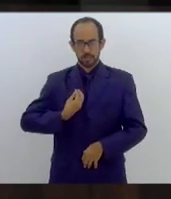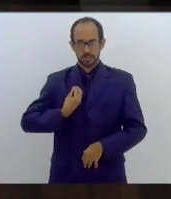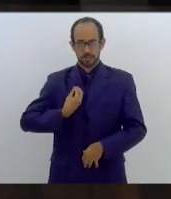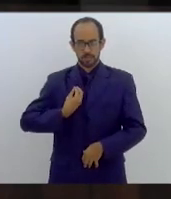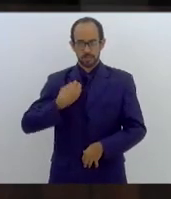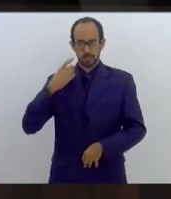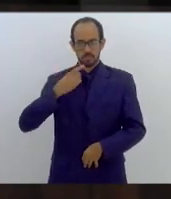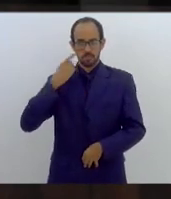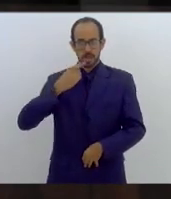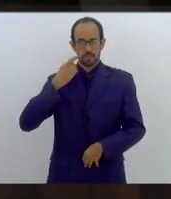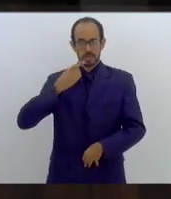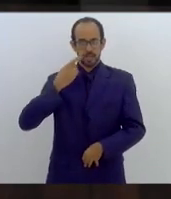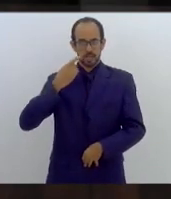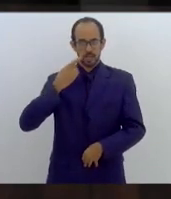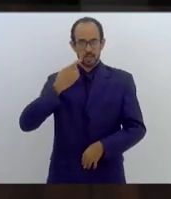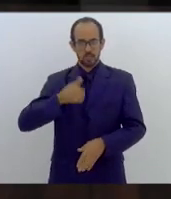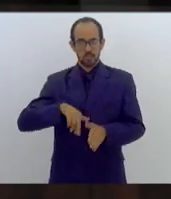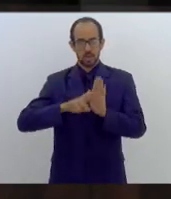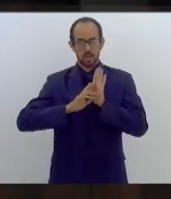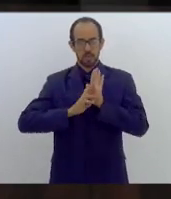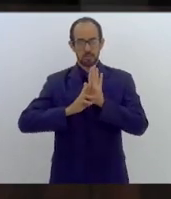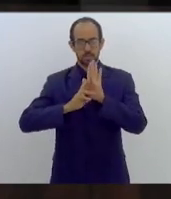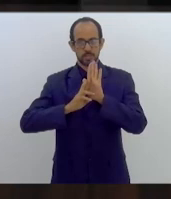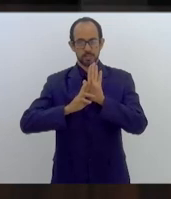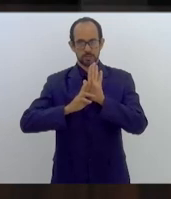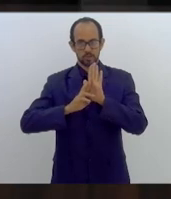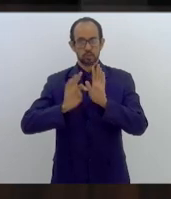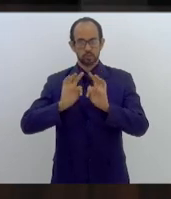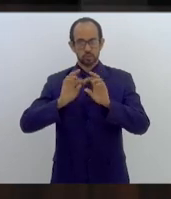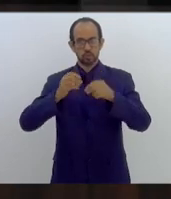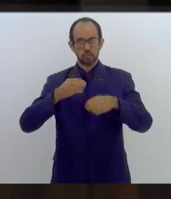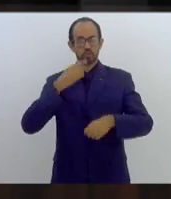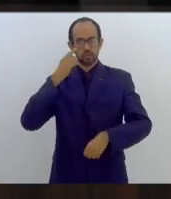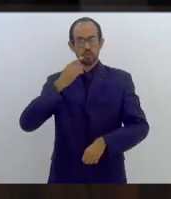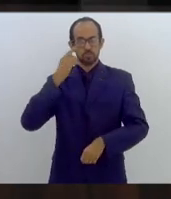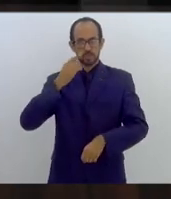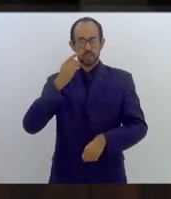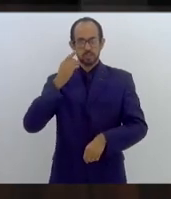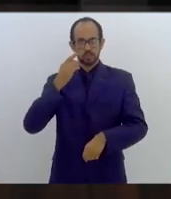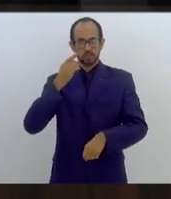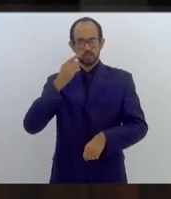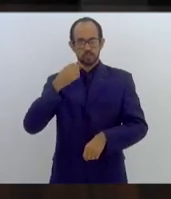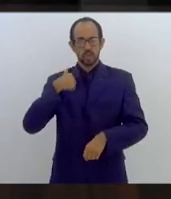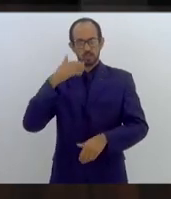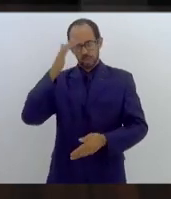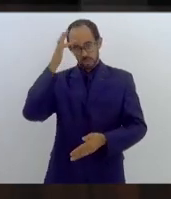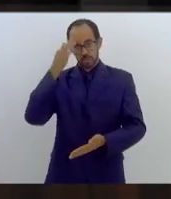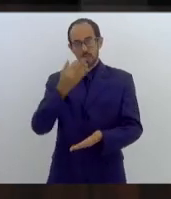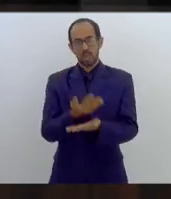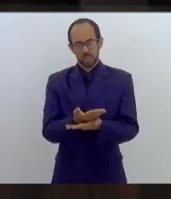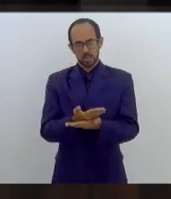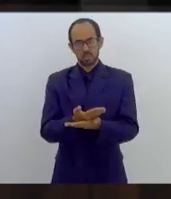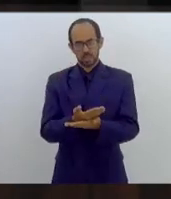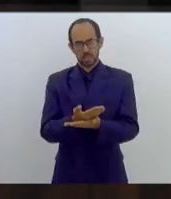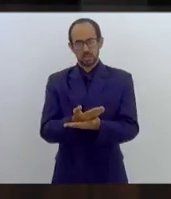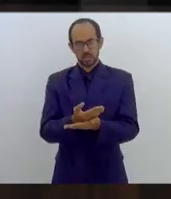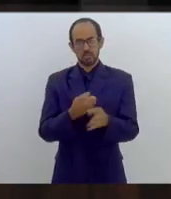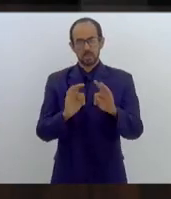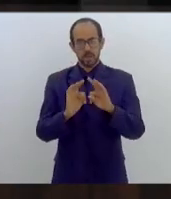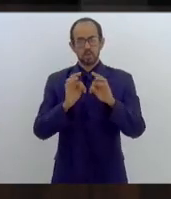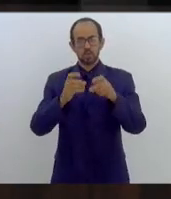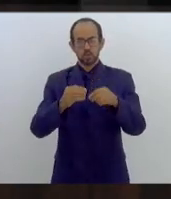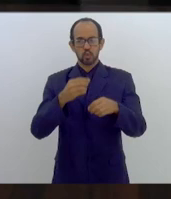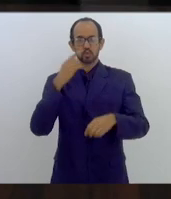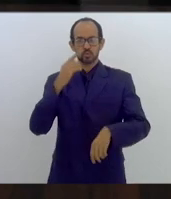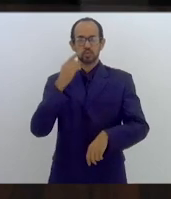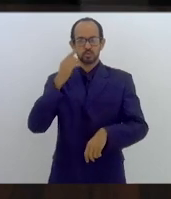parlamentar, como representante das deputadas e deputados. Tenho a certeza que para todos os parlamentares e servidores